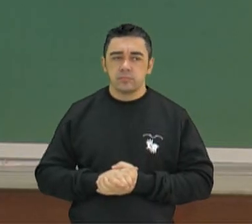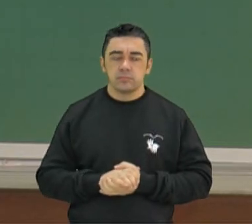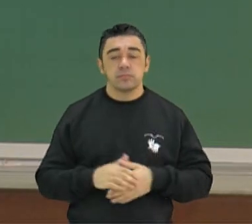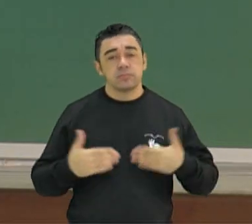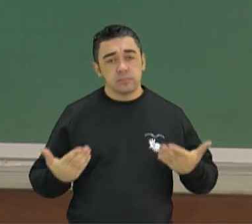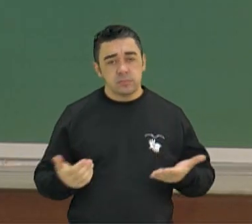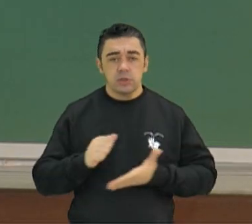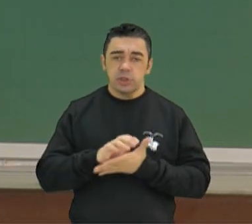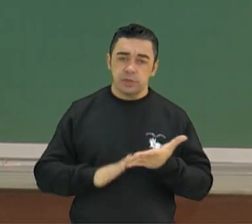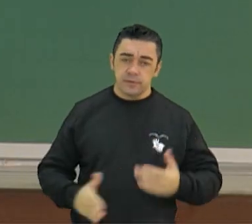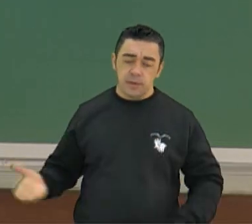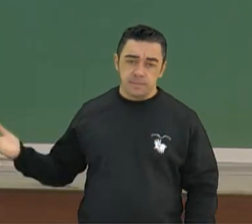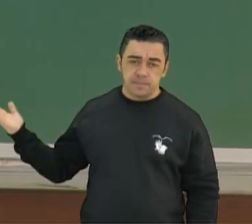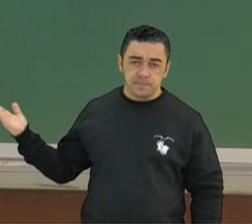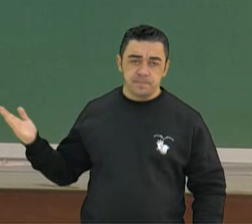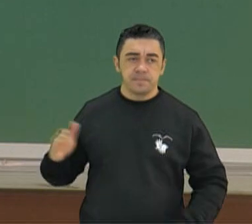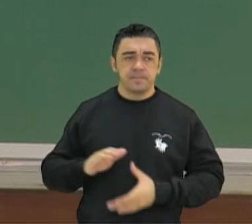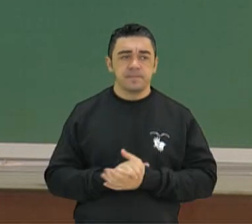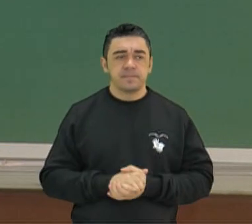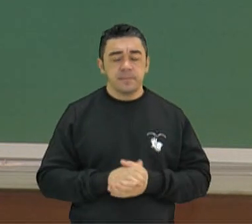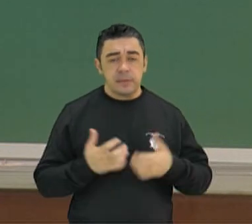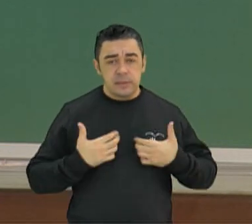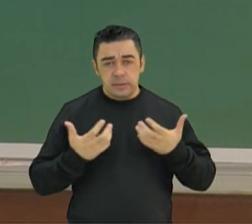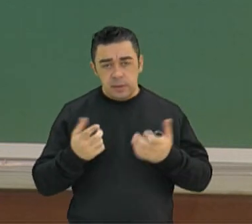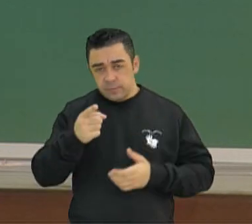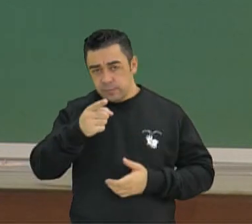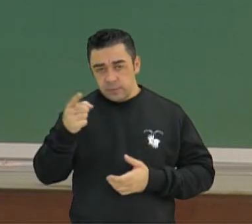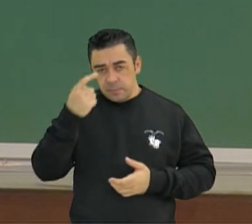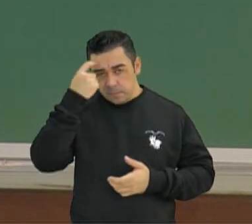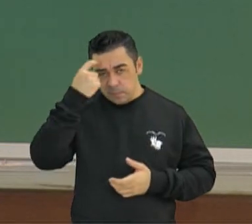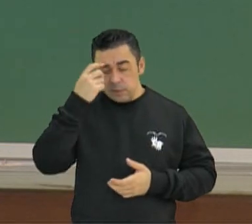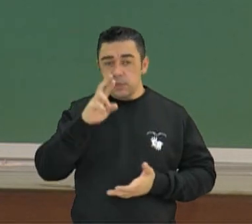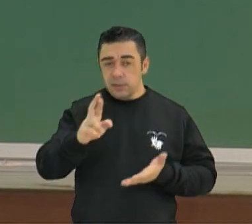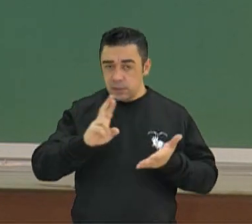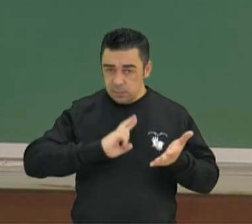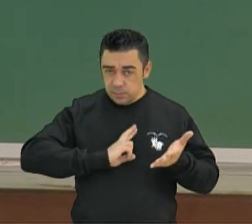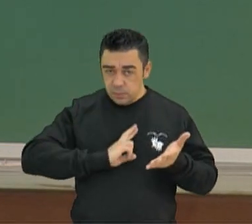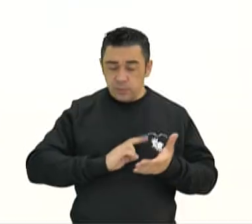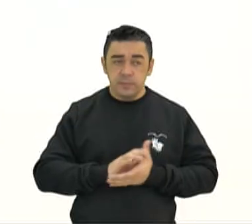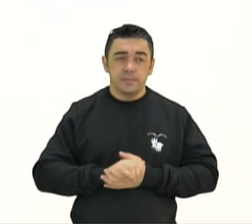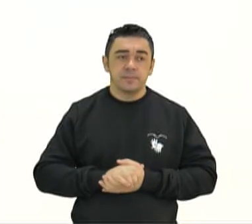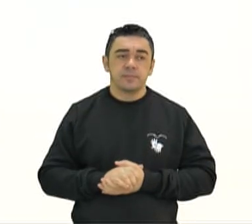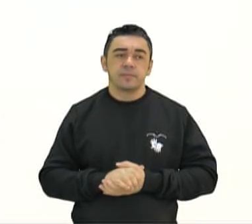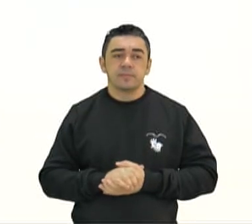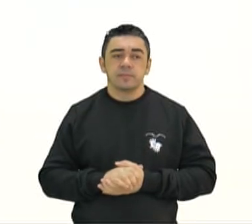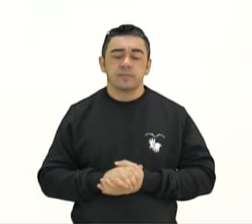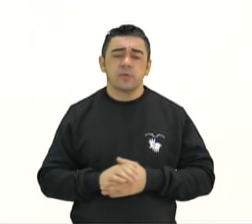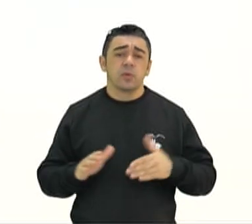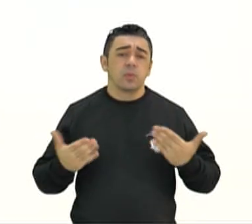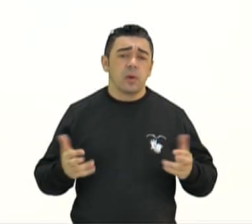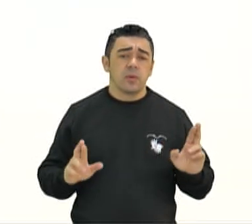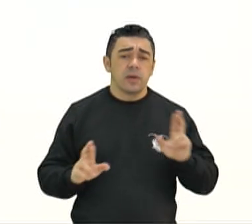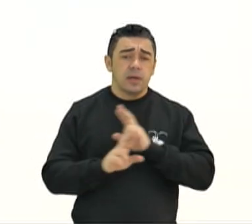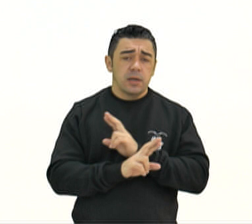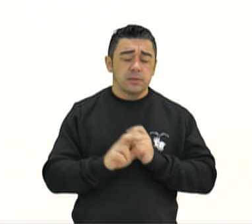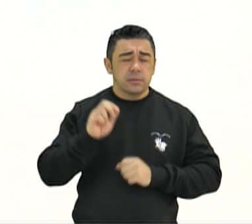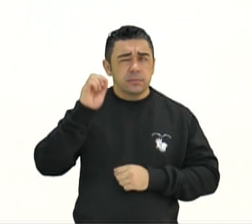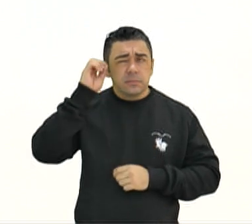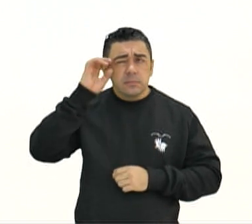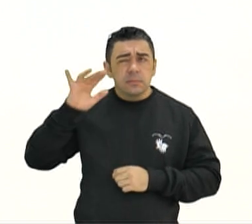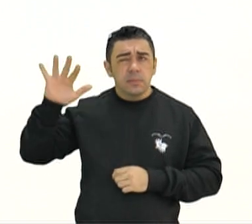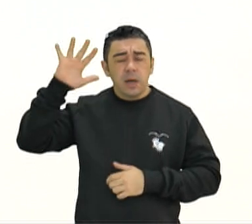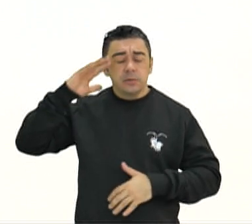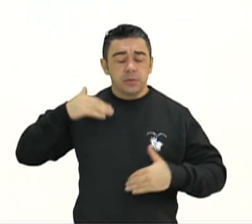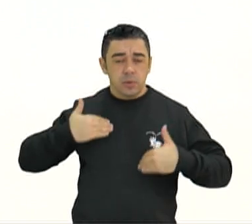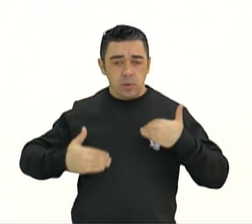Chegamos então a uma atividade. Gostaria que vocês pensassem e respondessem essa questão. Qual é a relação entre imagem